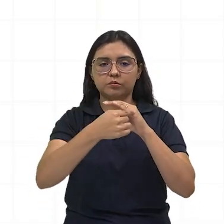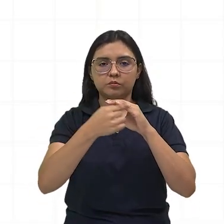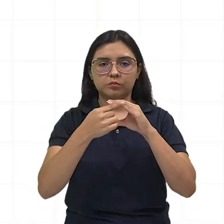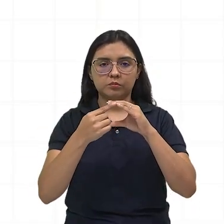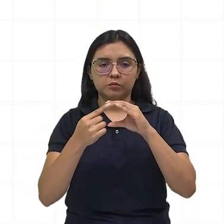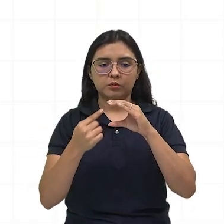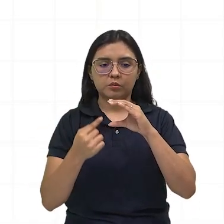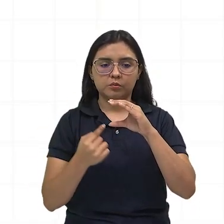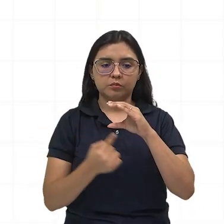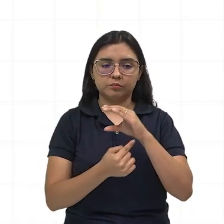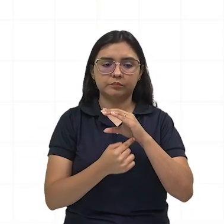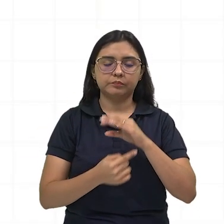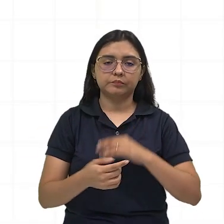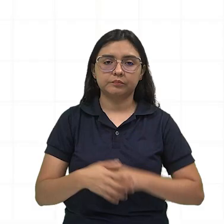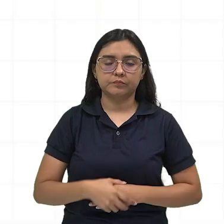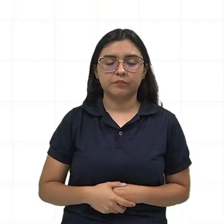o